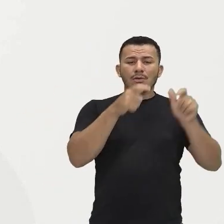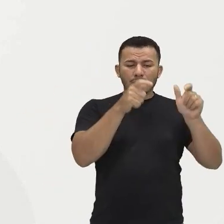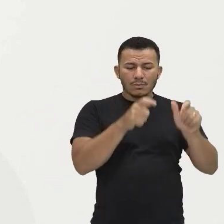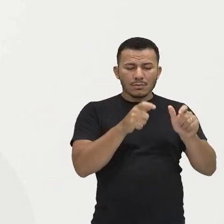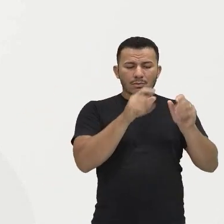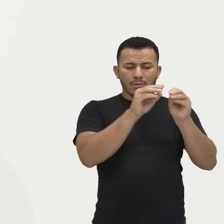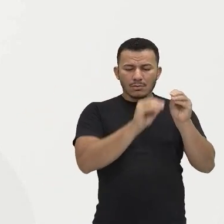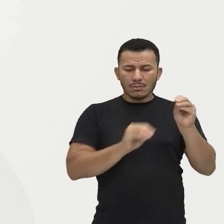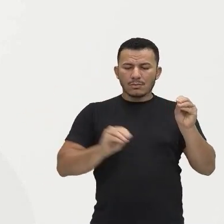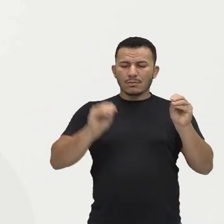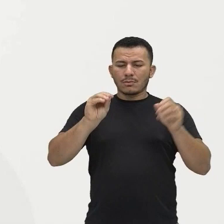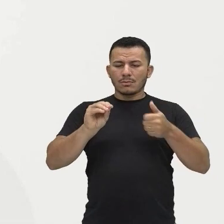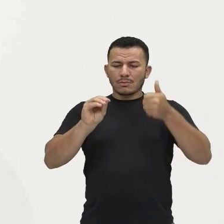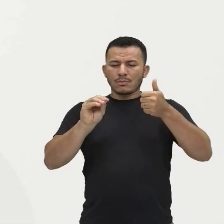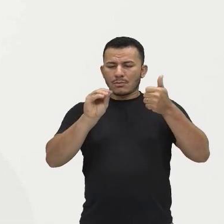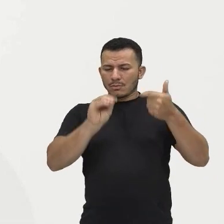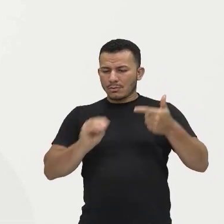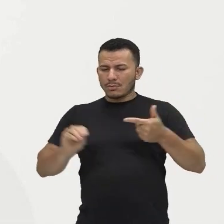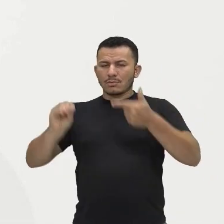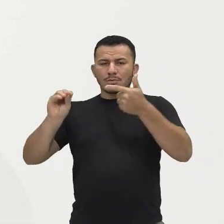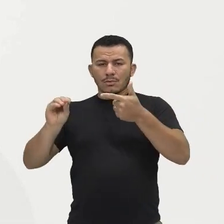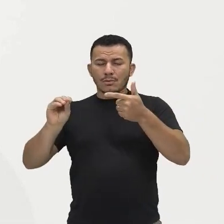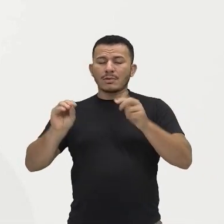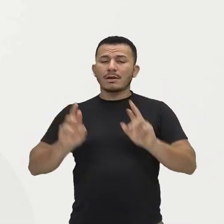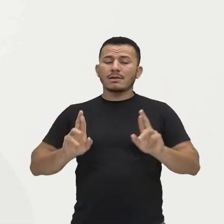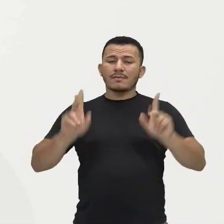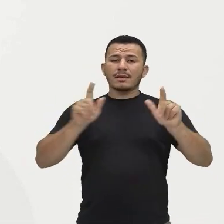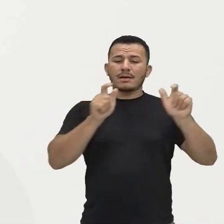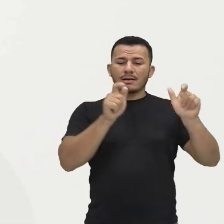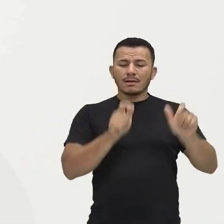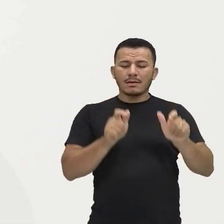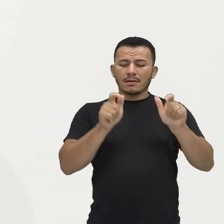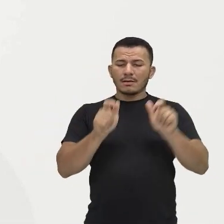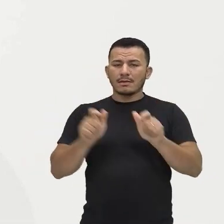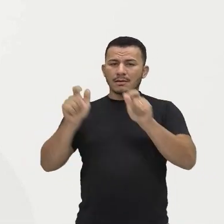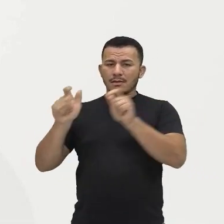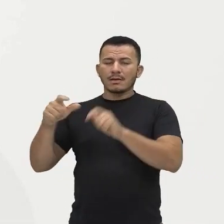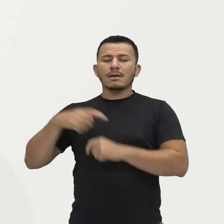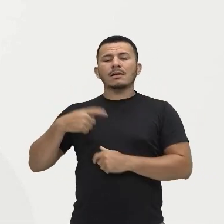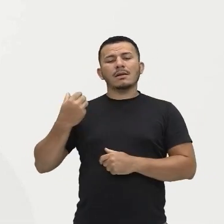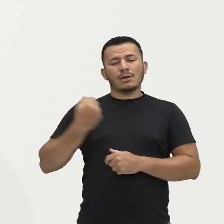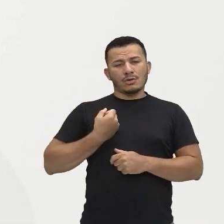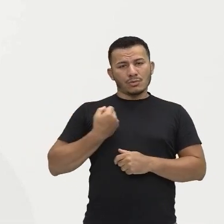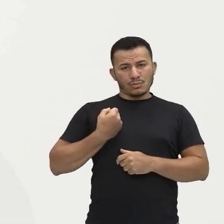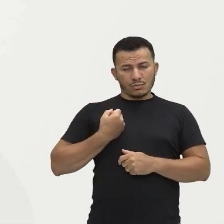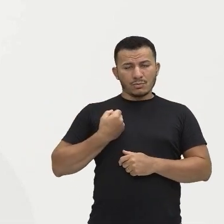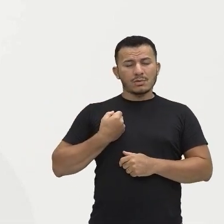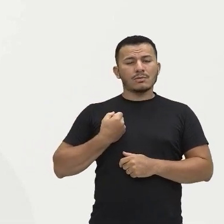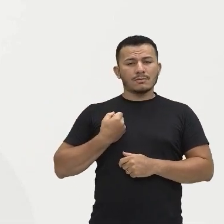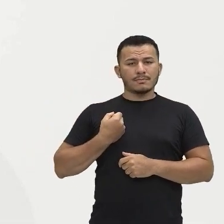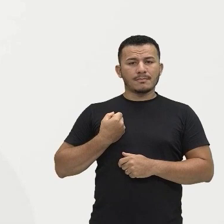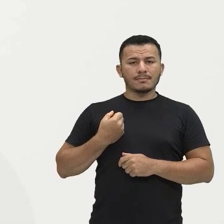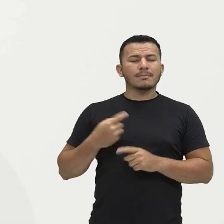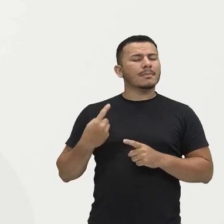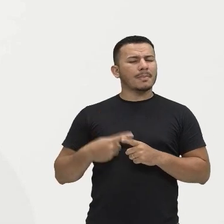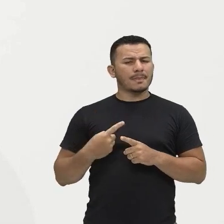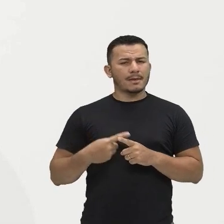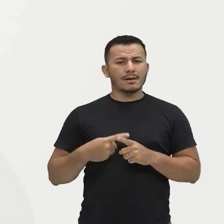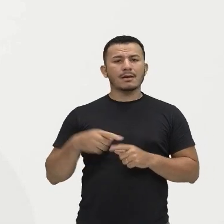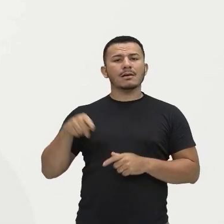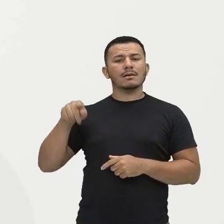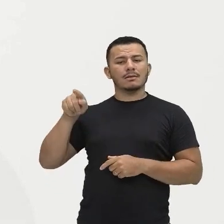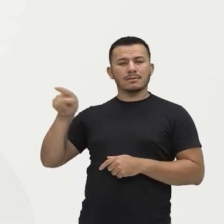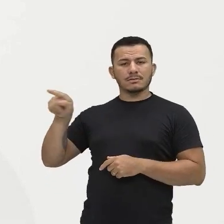posição, Posição, a gente vai pensar sempre em valores absolutos, Porque Na realidade,